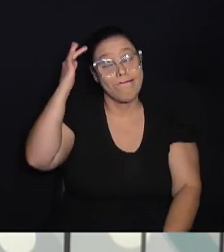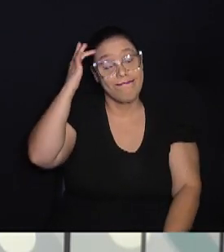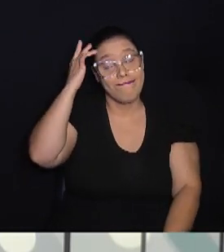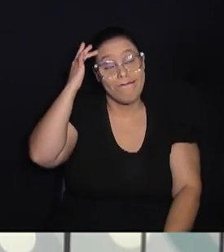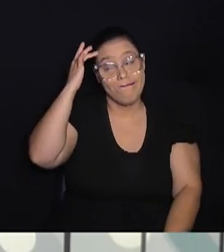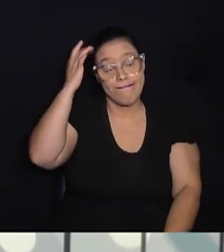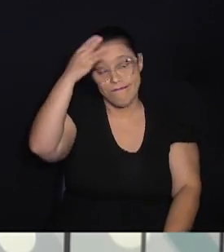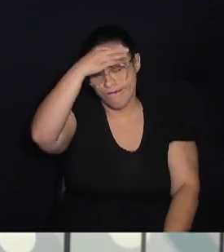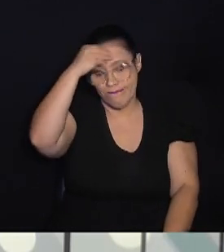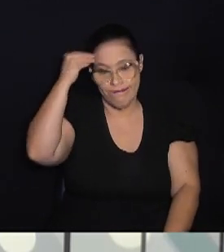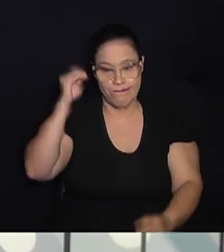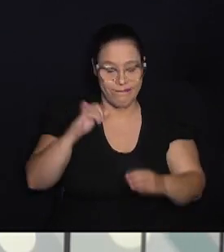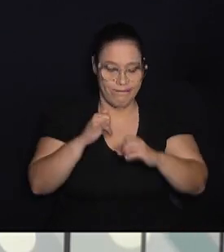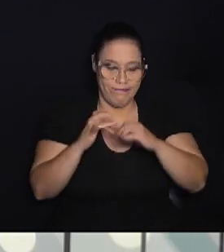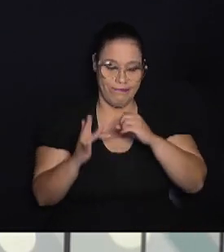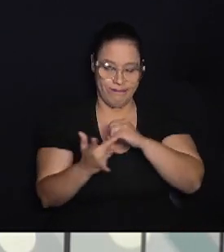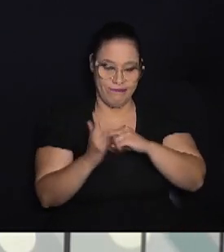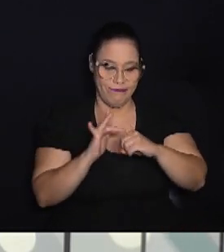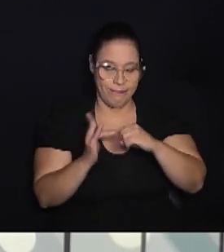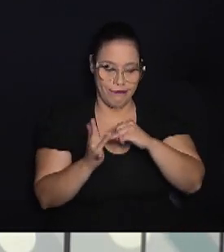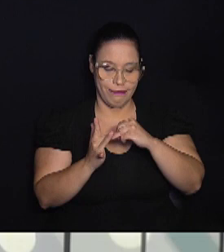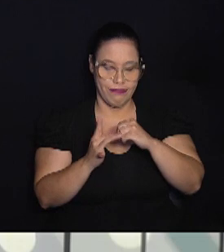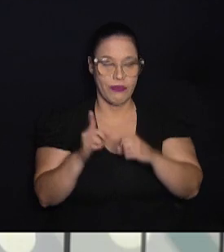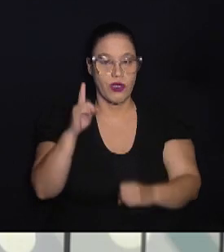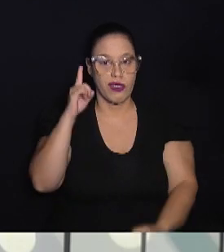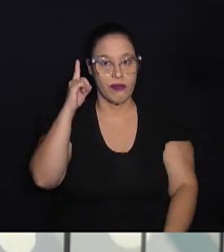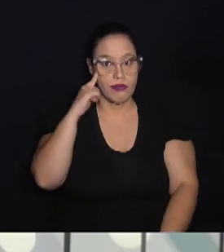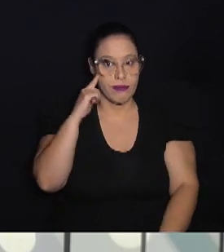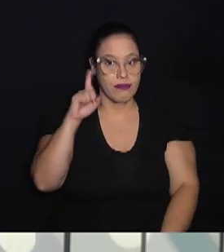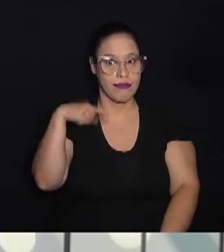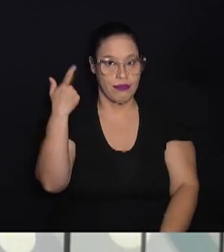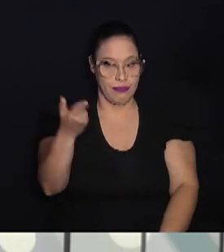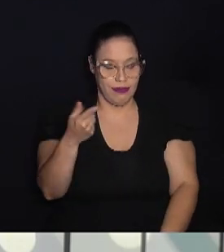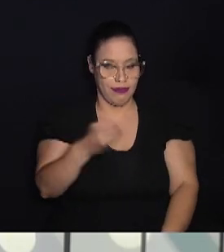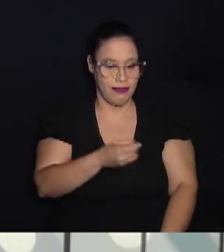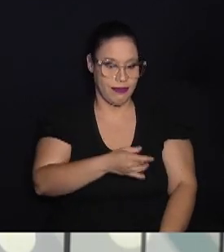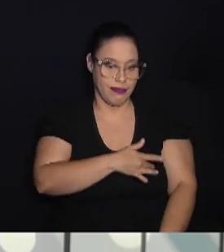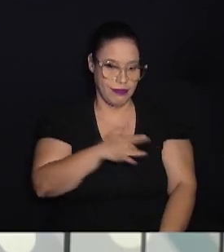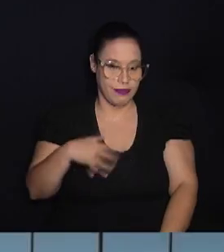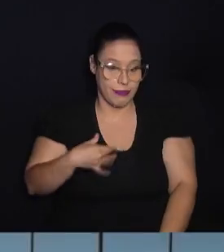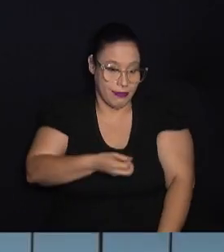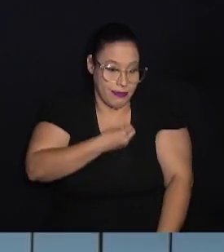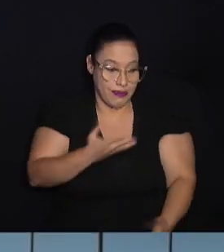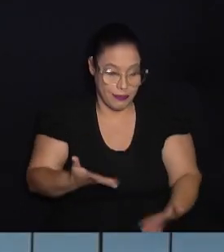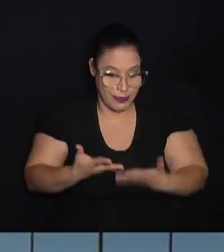de nos acompanhar nas redes sociais. A gente se vê no próximo Saúde é Vida.